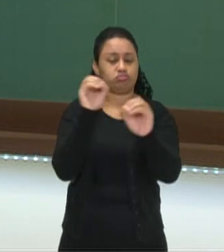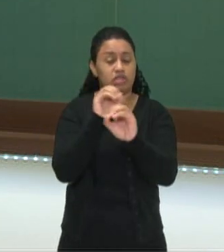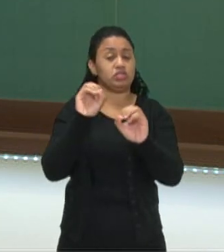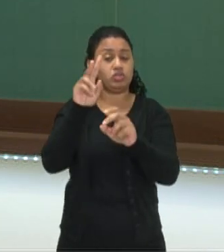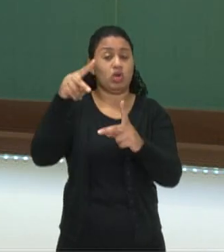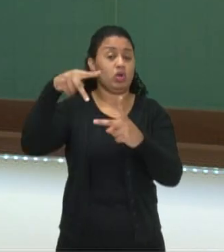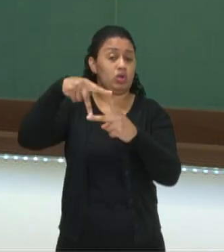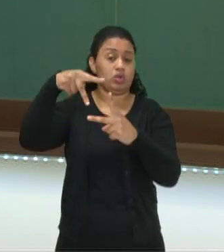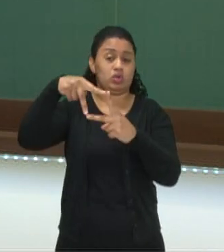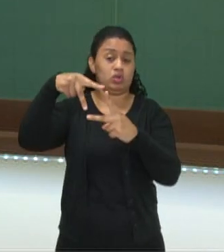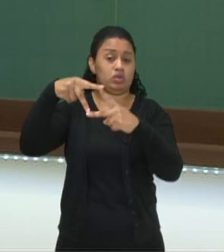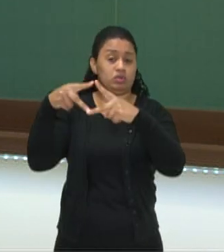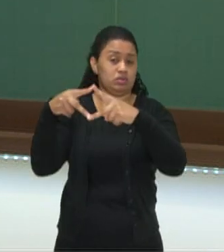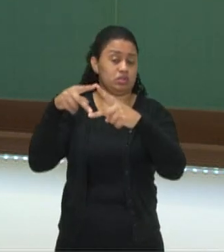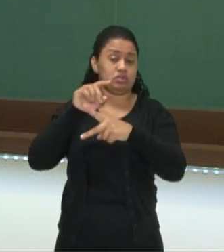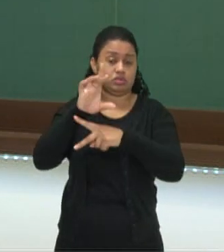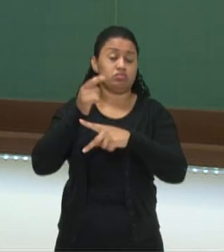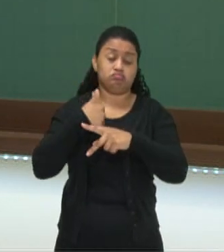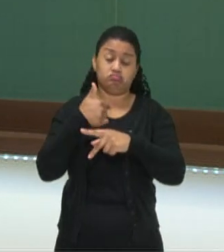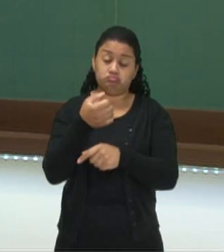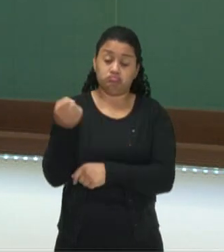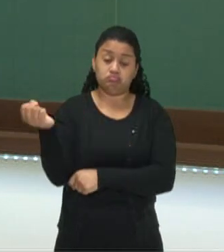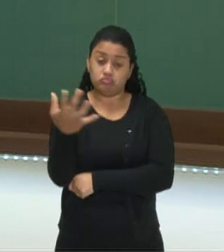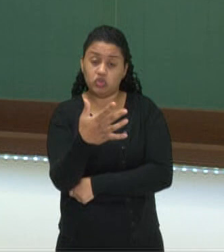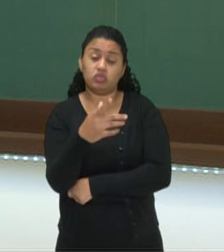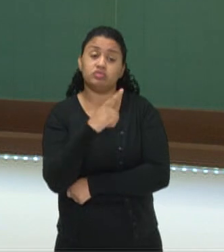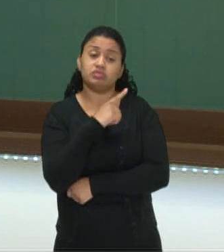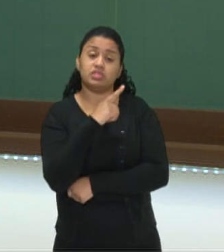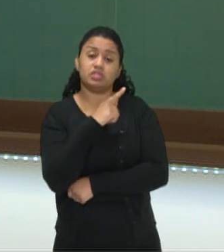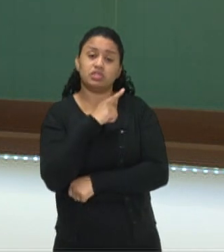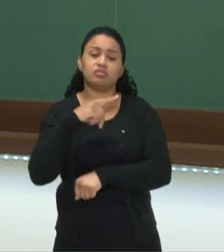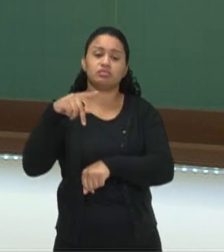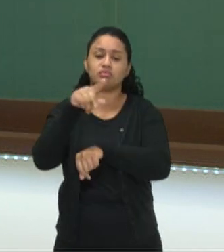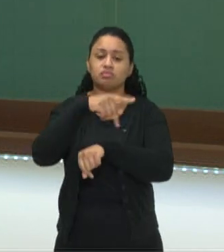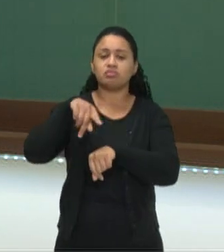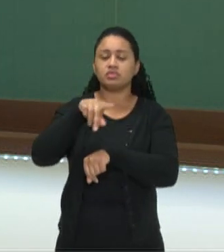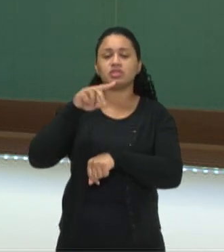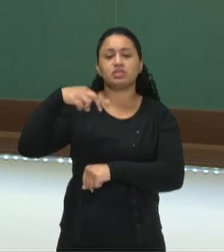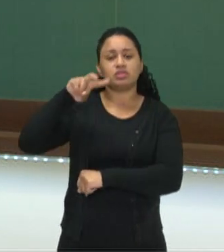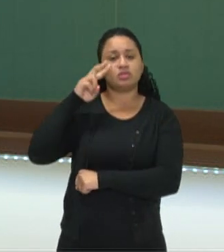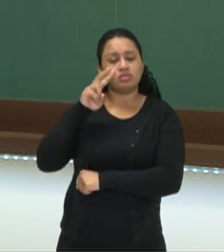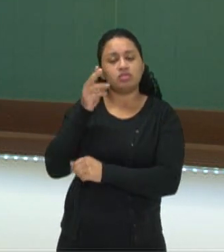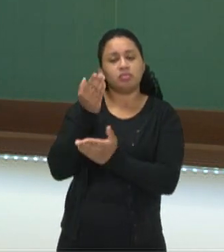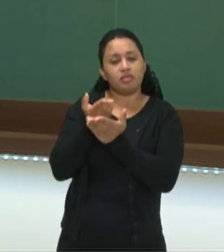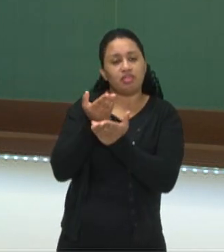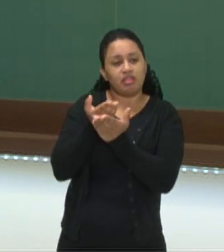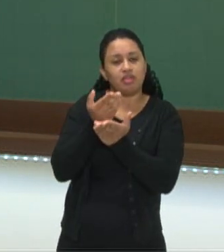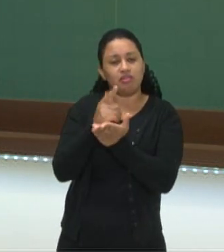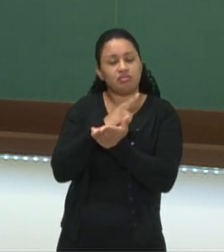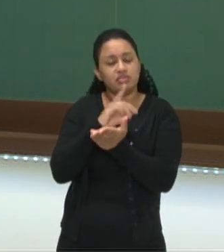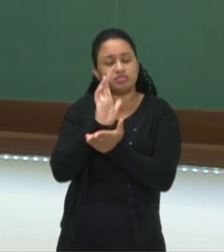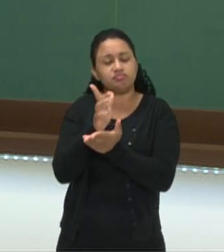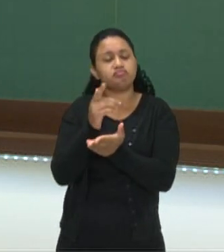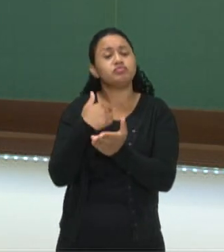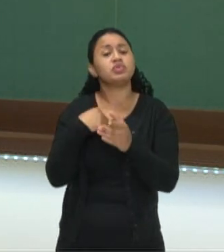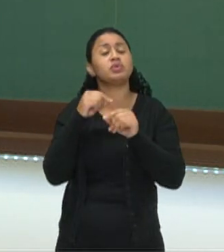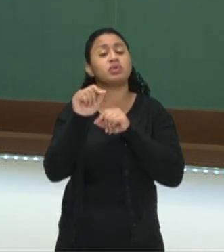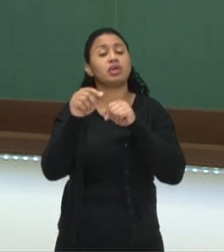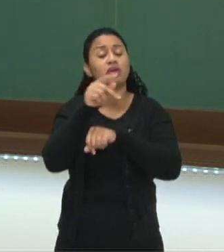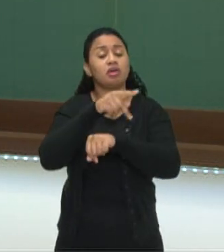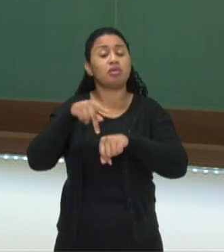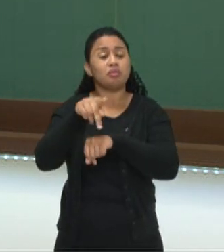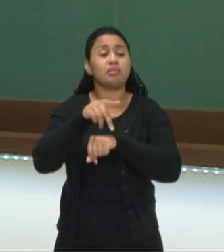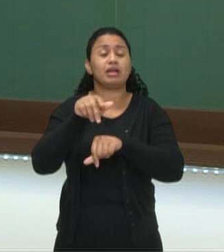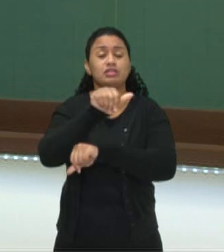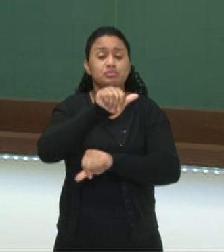é um quadrado. E isso foi uma inovação num país, como a gente viu nessa aula do Kandinsky. A gente viu ali que era um país que estava